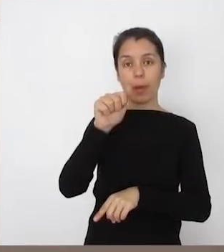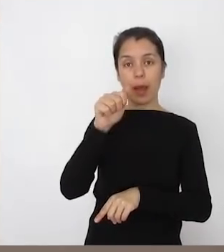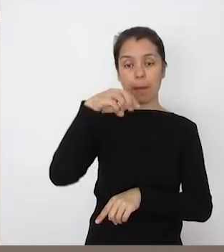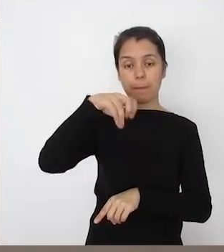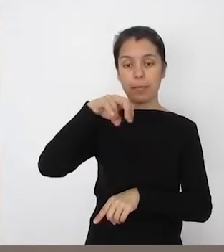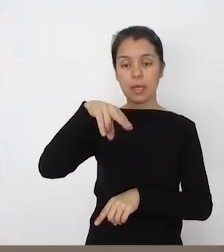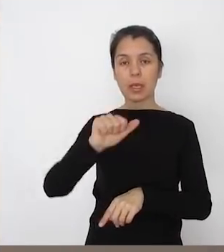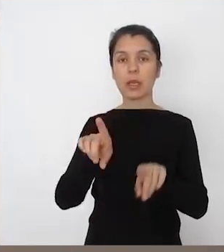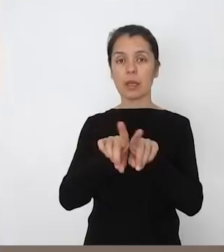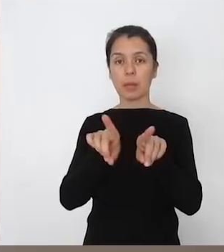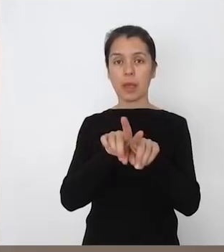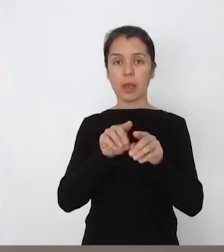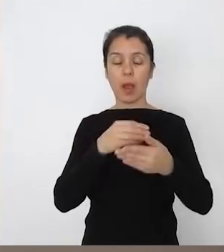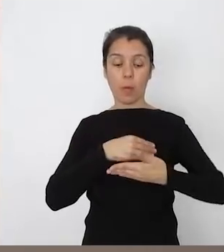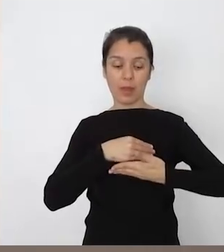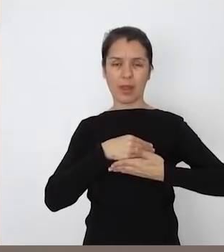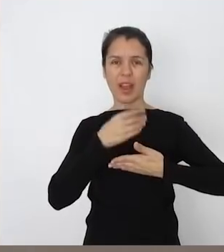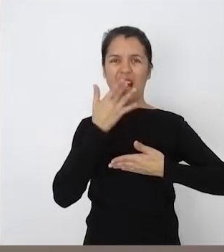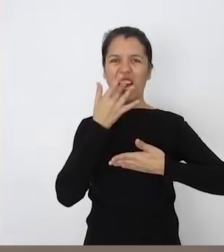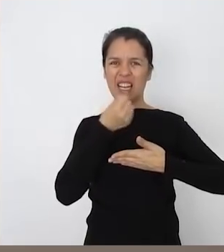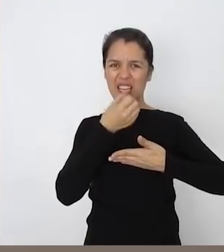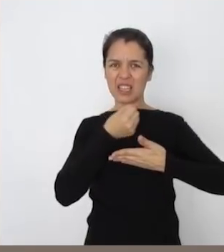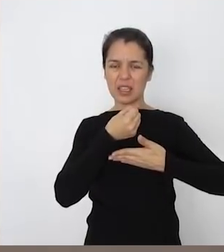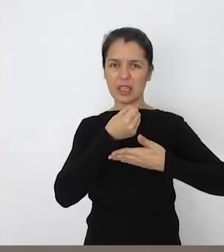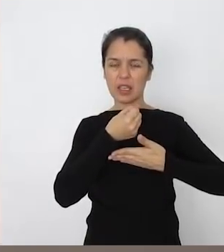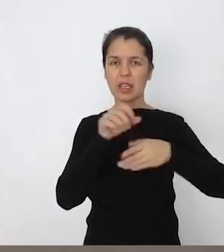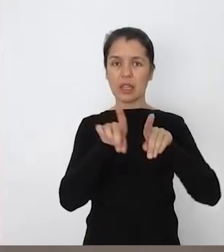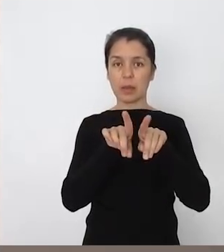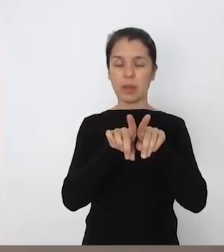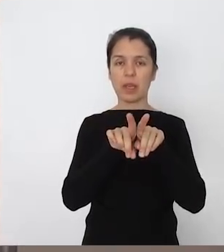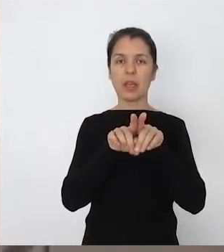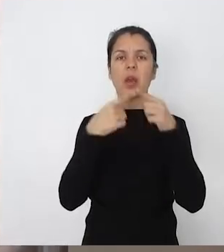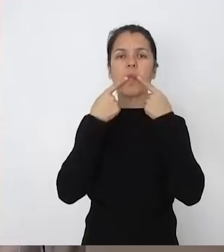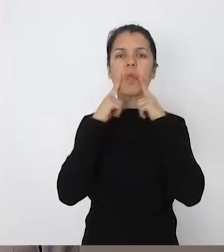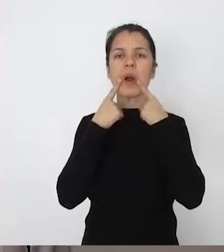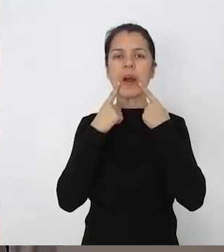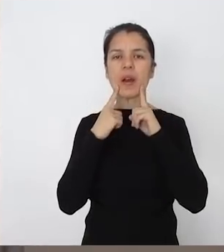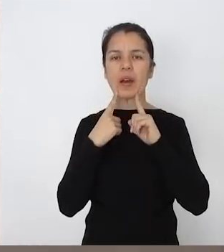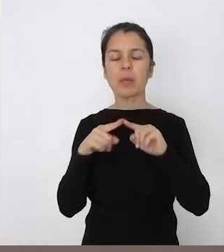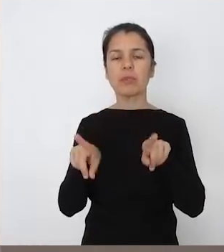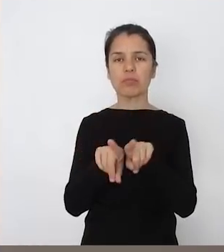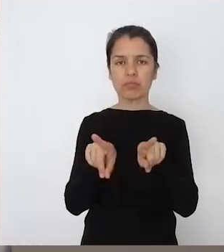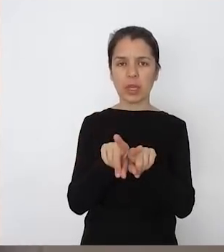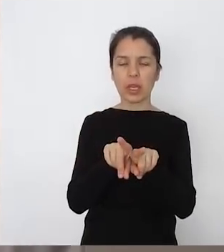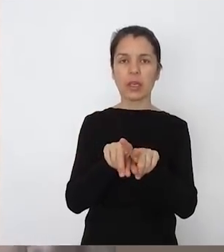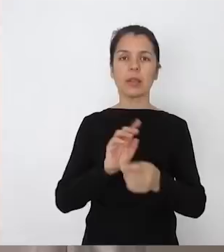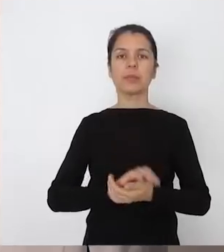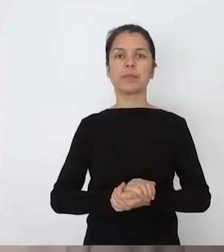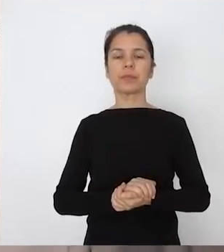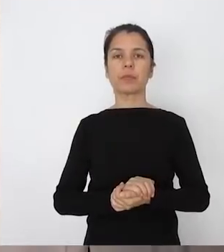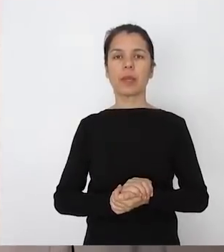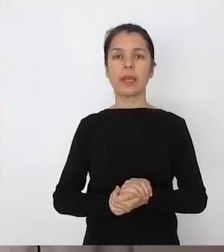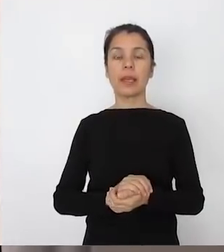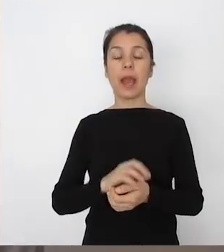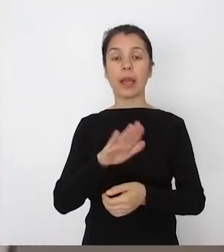sintoma físico de que a emoção então manda mensagem falsa para a glândula suprarrenal e aí a tua adrenalina aumentou. A amígdala, é importante eu ter falado da